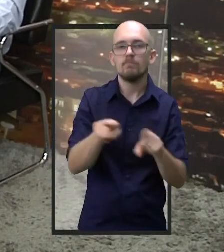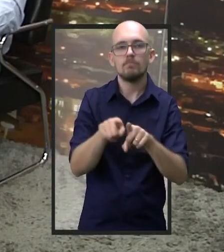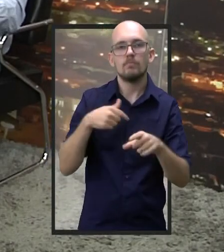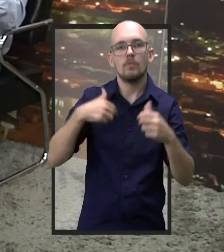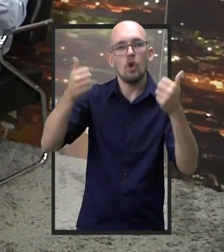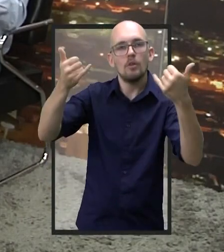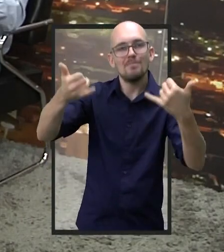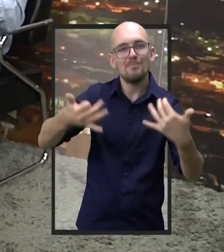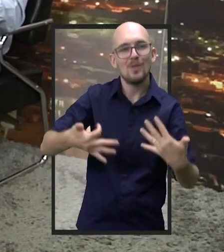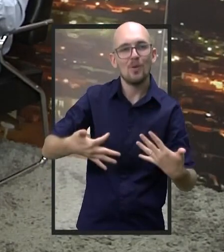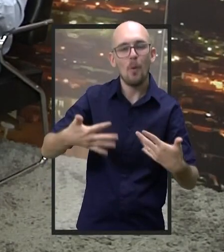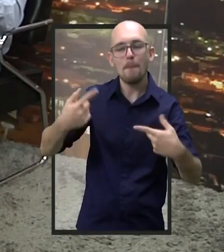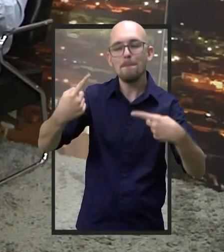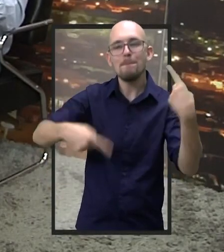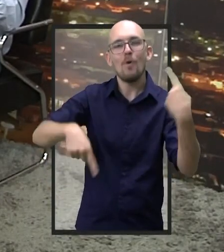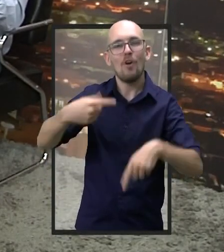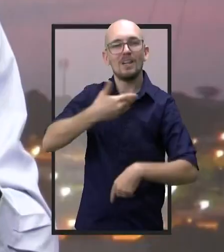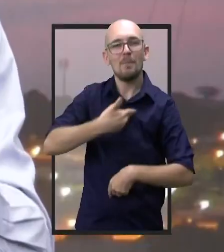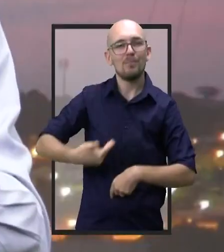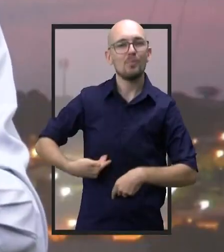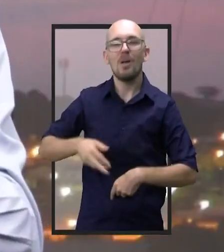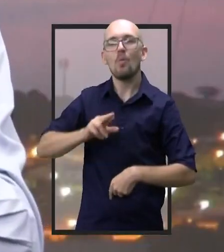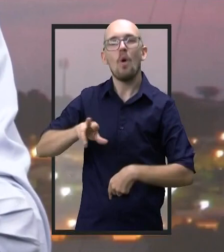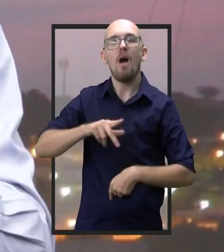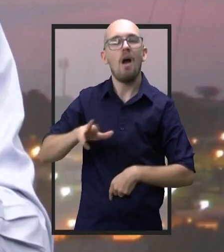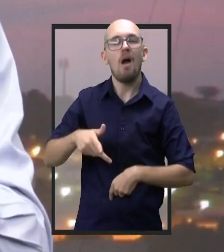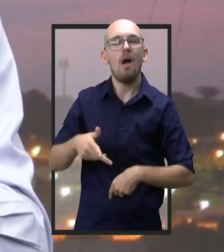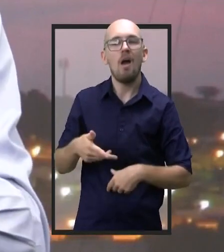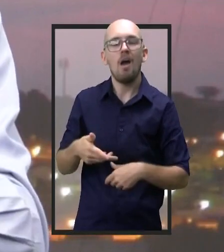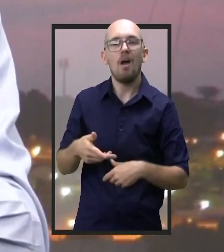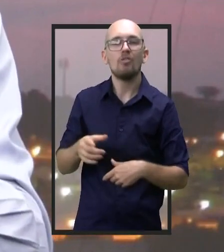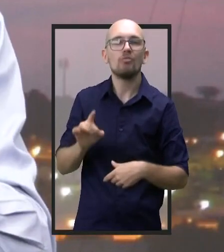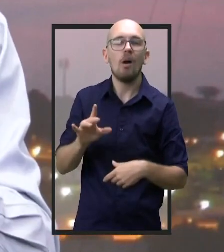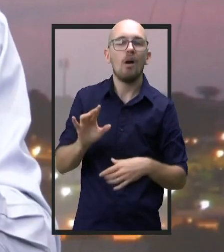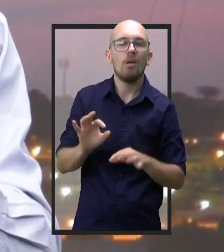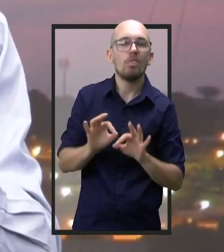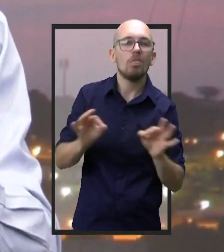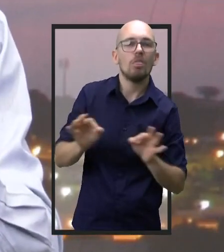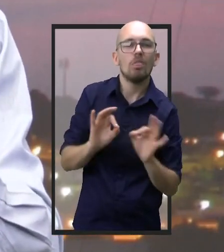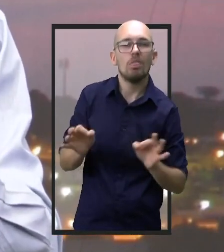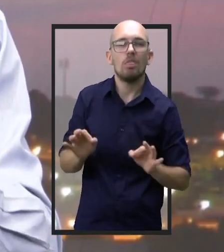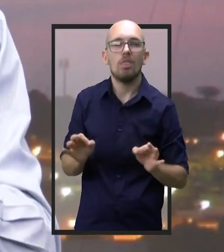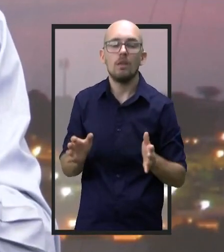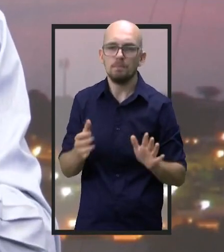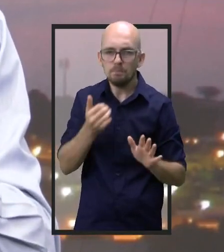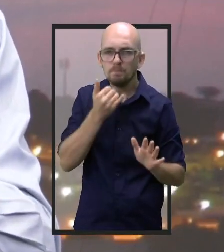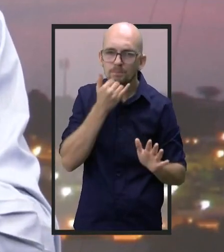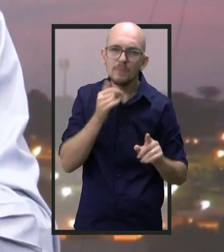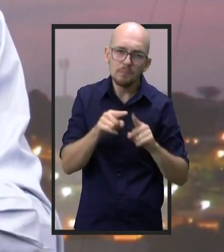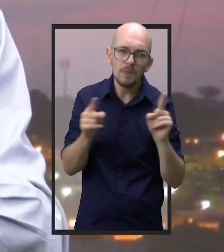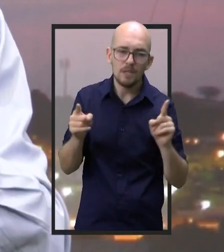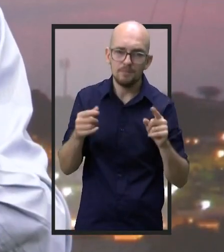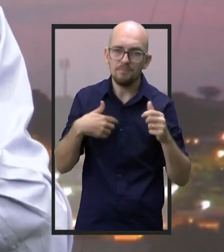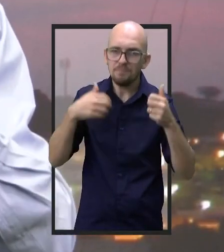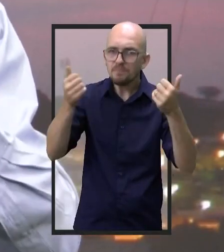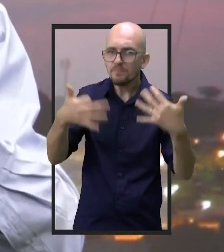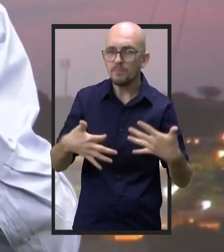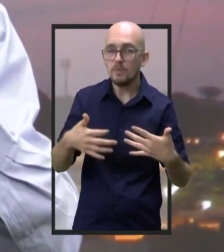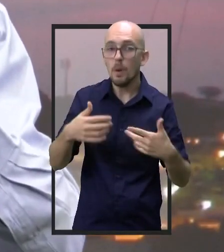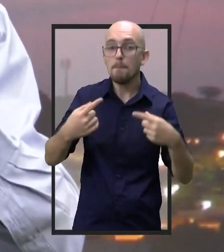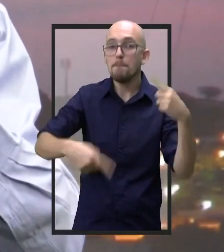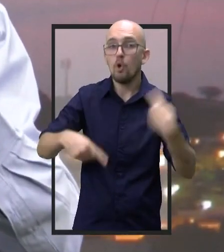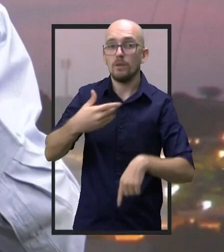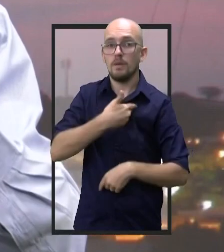pública, não é subsídio, gente. Se me dá essa gentileza, essa oportunidade, política pública é o seguinte,